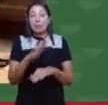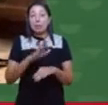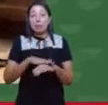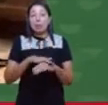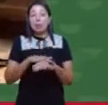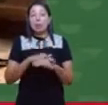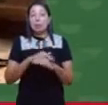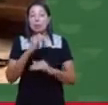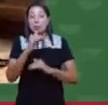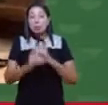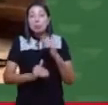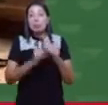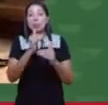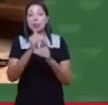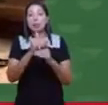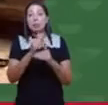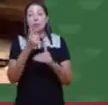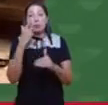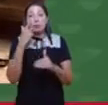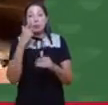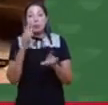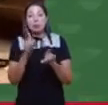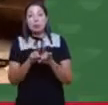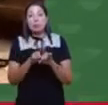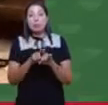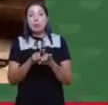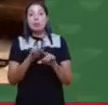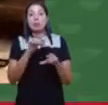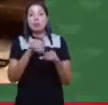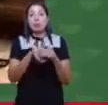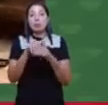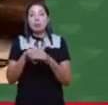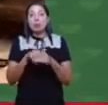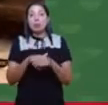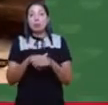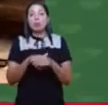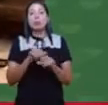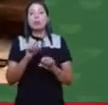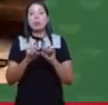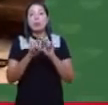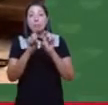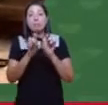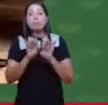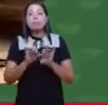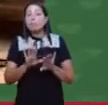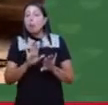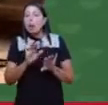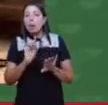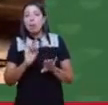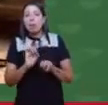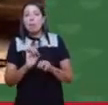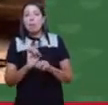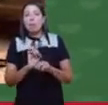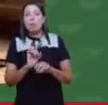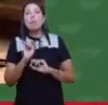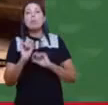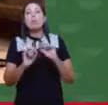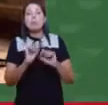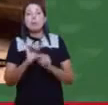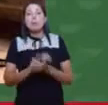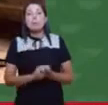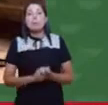uma etapa de auditagem, mantendo o voto eletrônico. Não. O